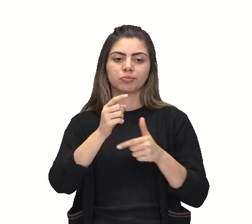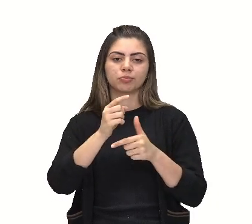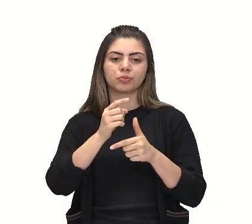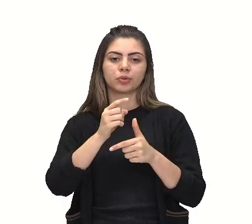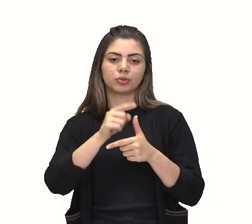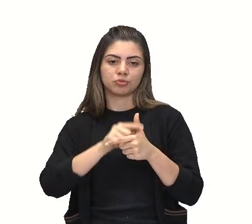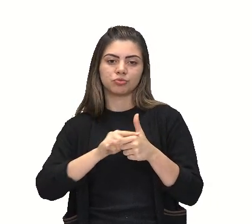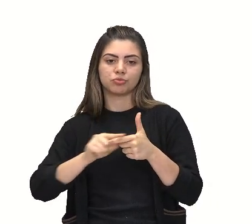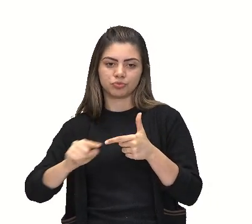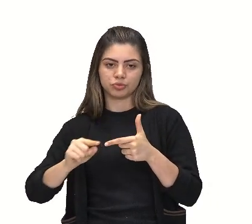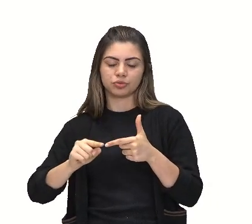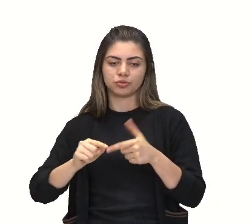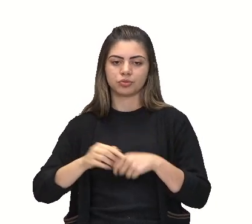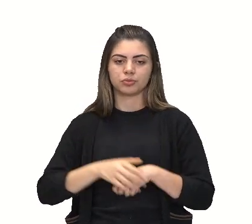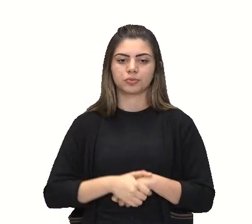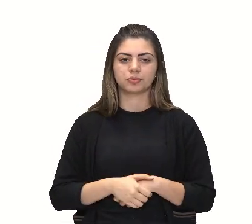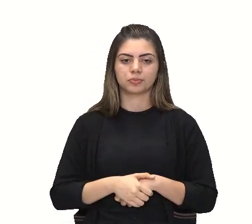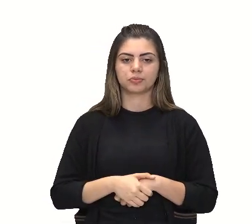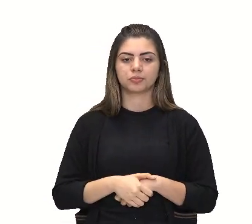para o outro lado,